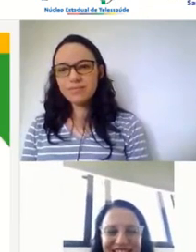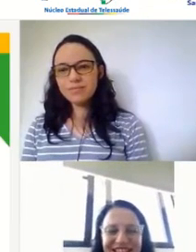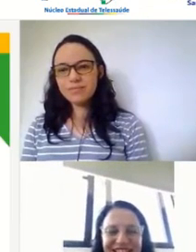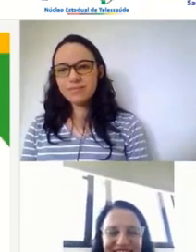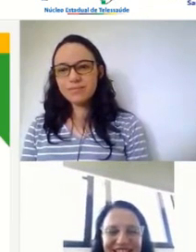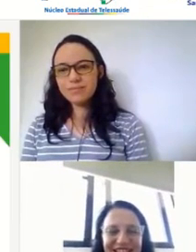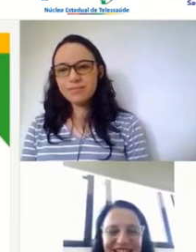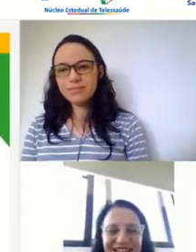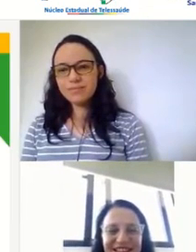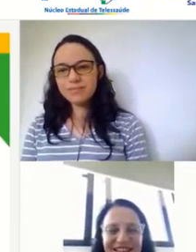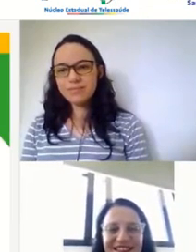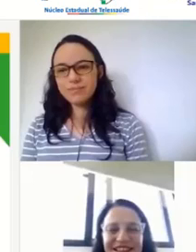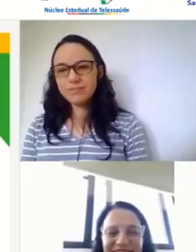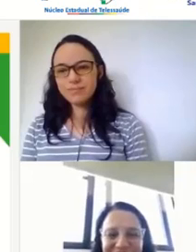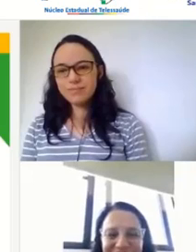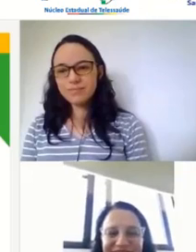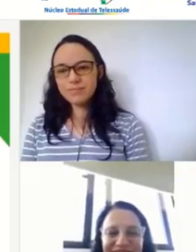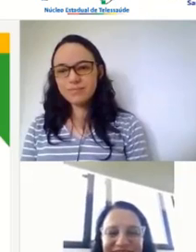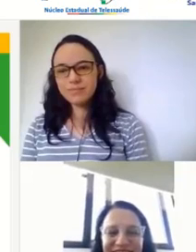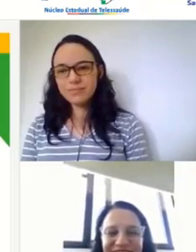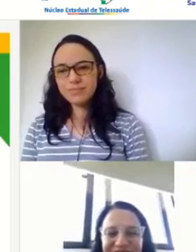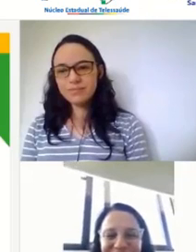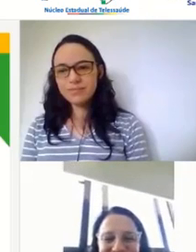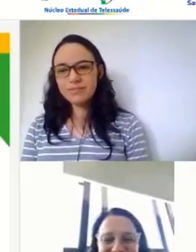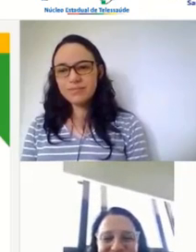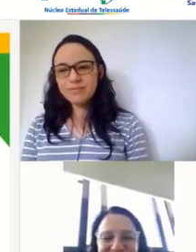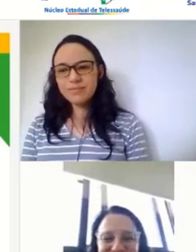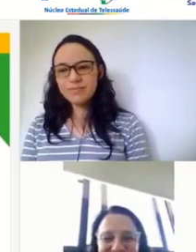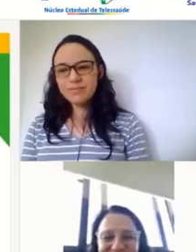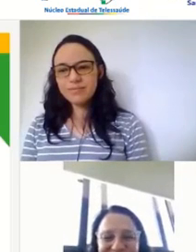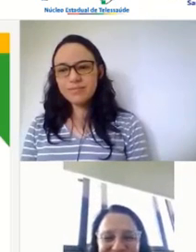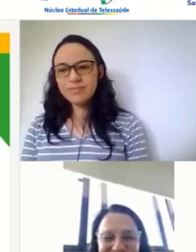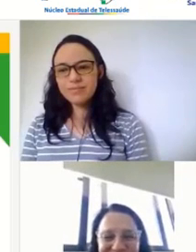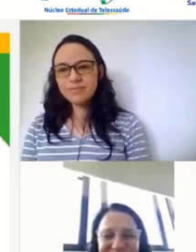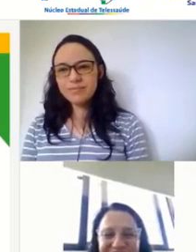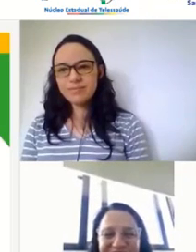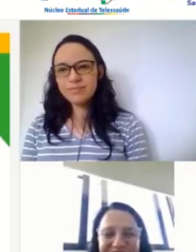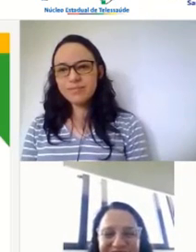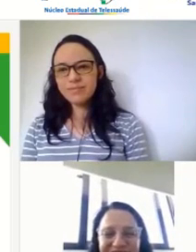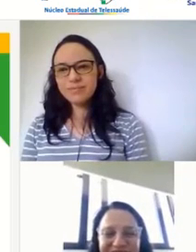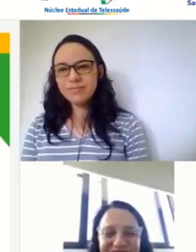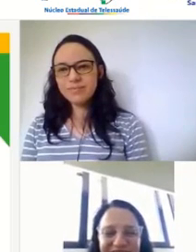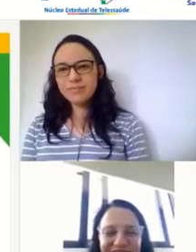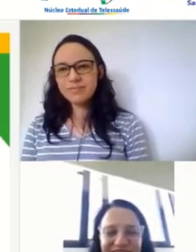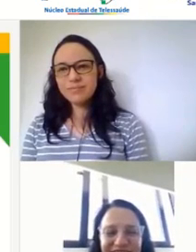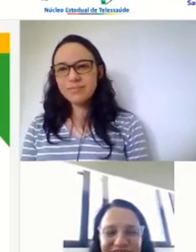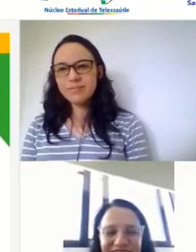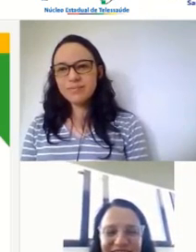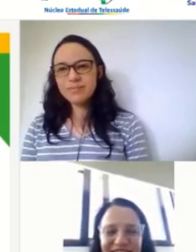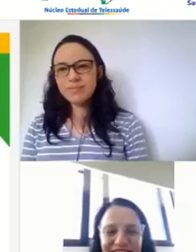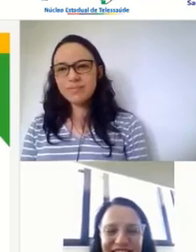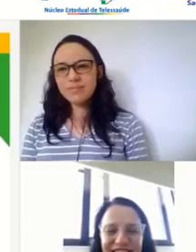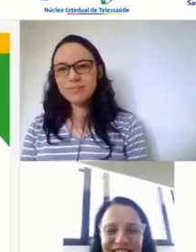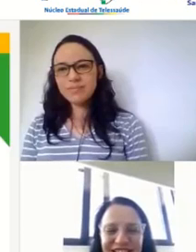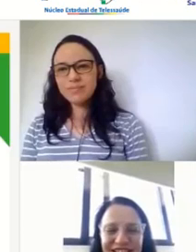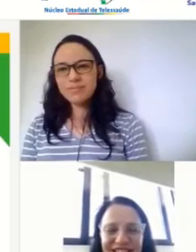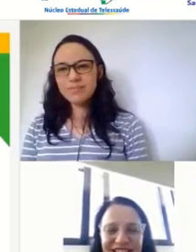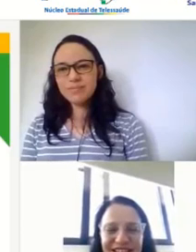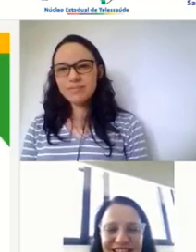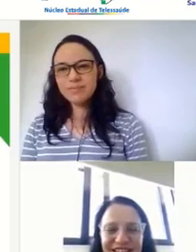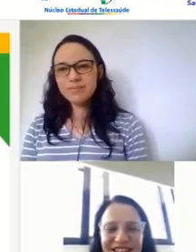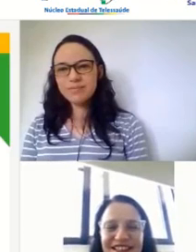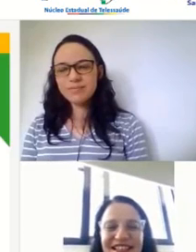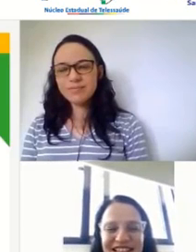residência quando eu tava numa estrada do meu deus queria voltar para residência que é uma